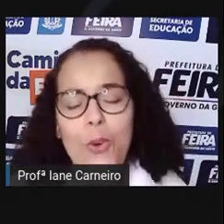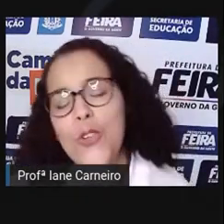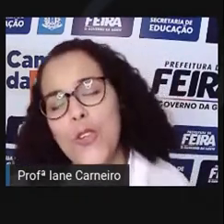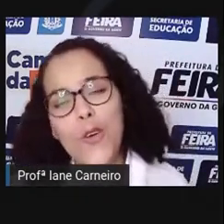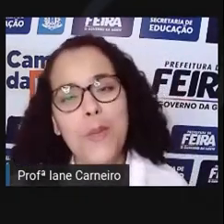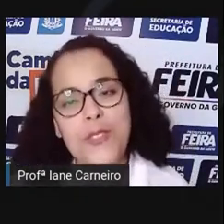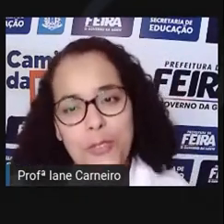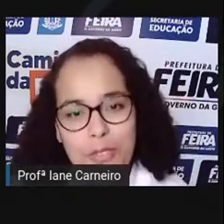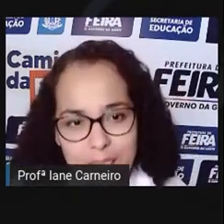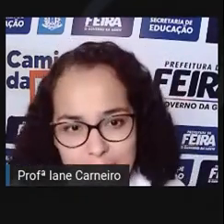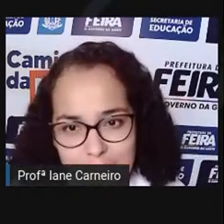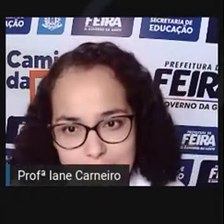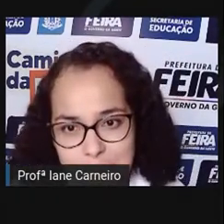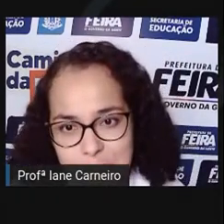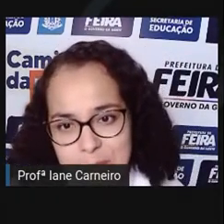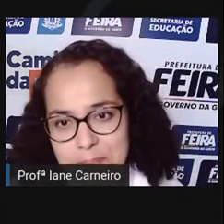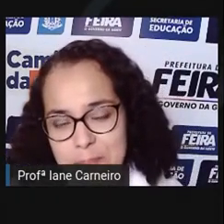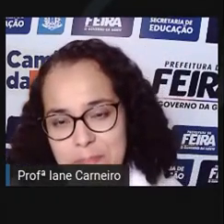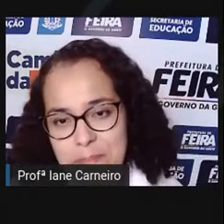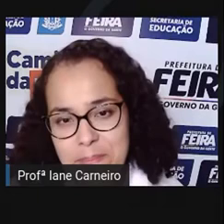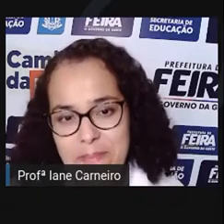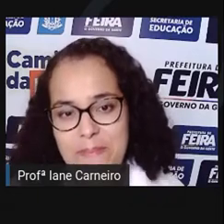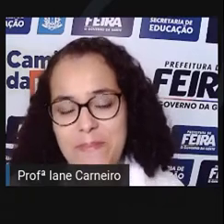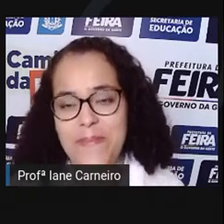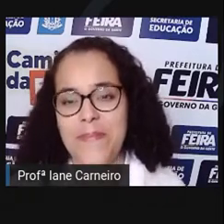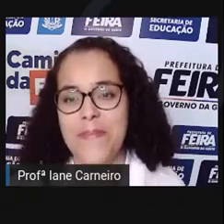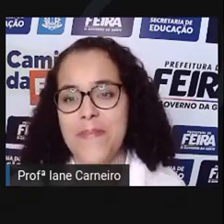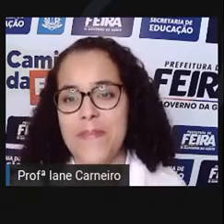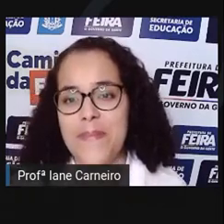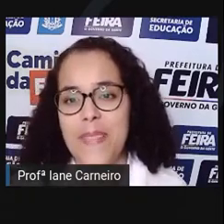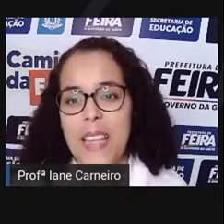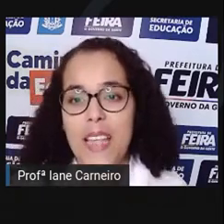Paraíso com nome de feira,